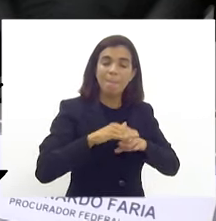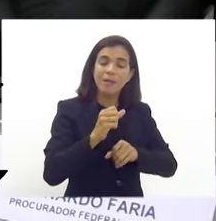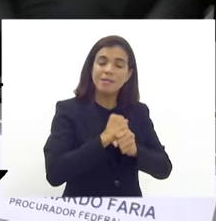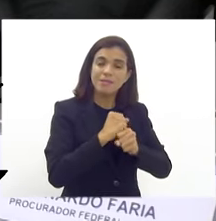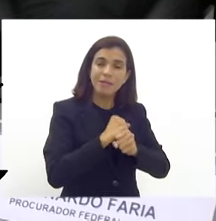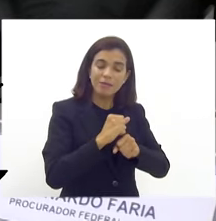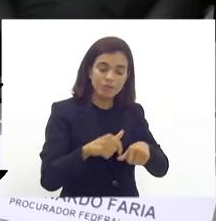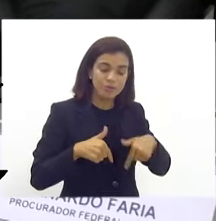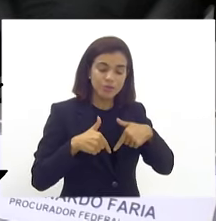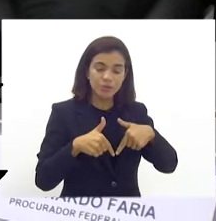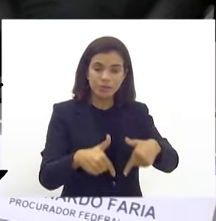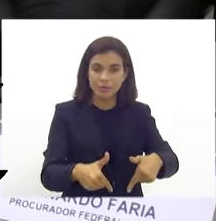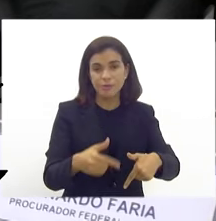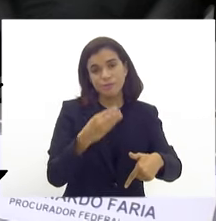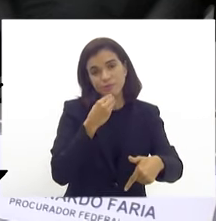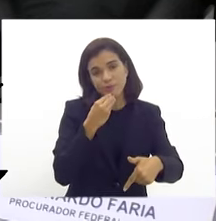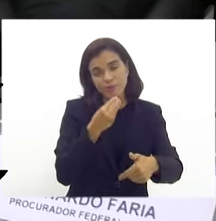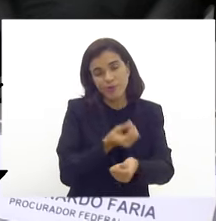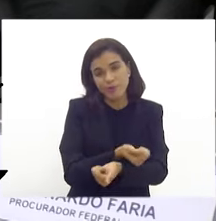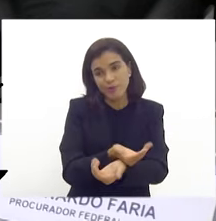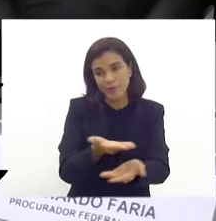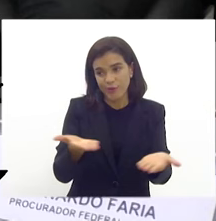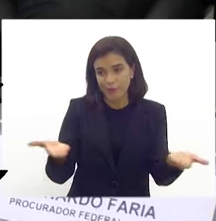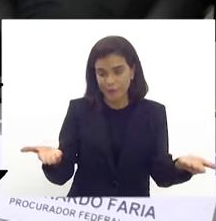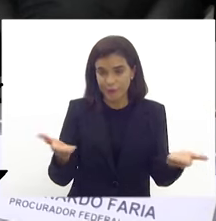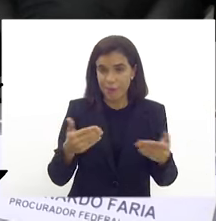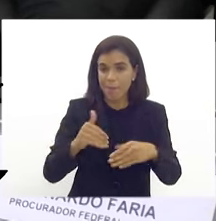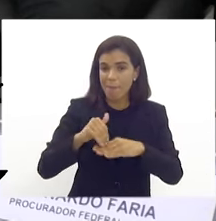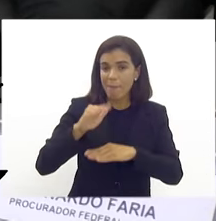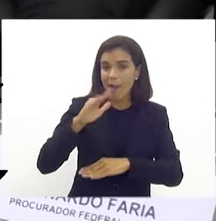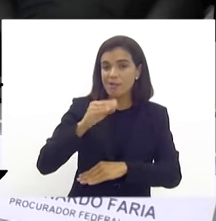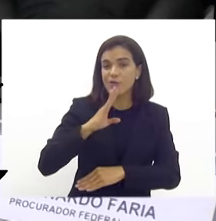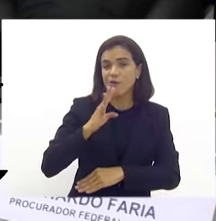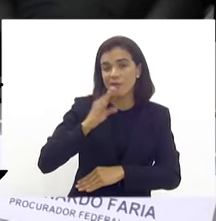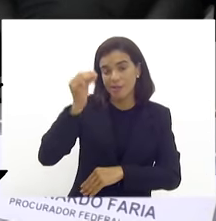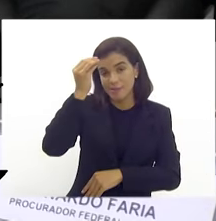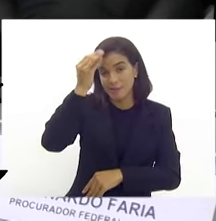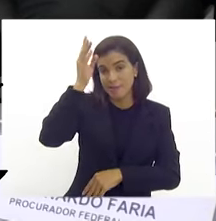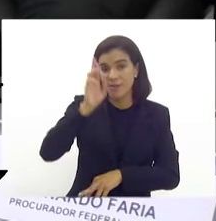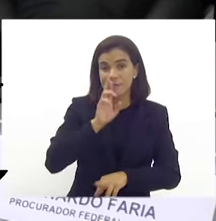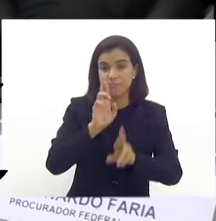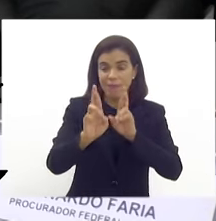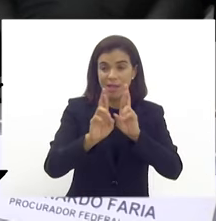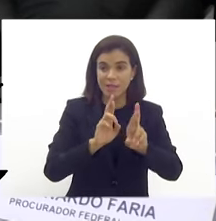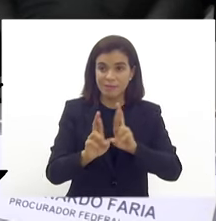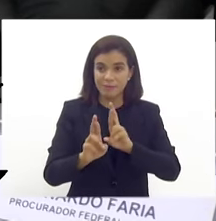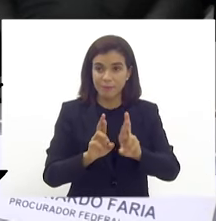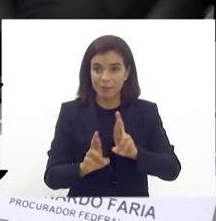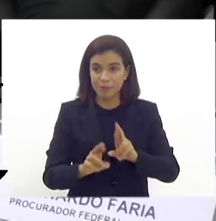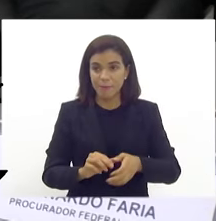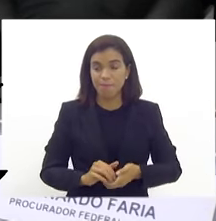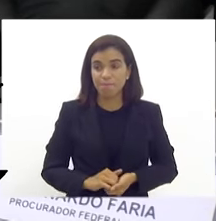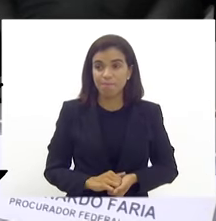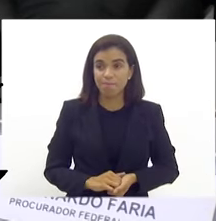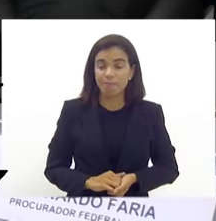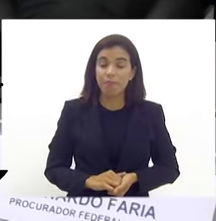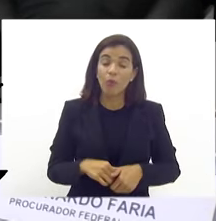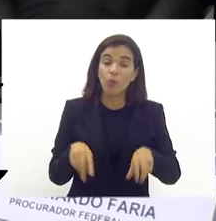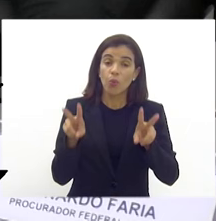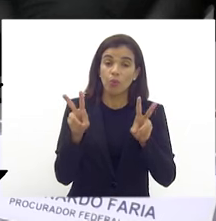ele poderia oferecer mais conteúdo nas respostas eu espero contribuir e realmente o